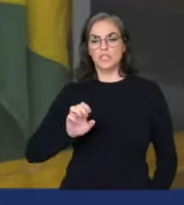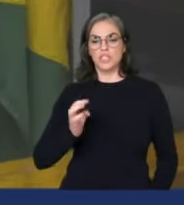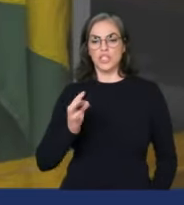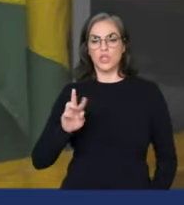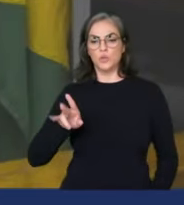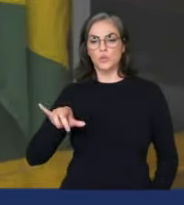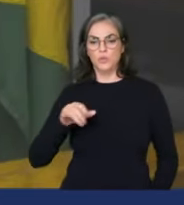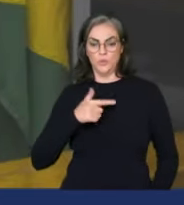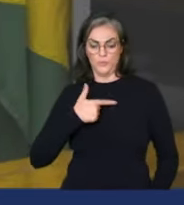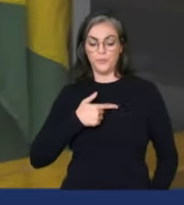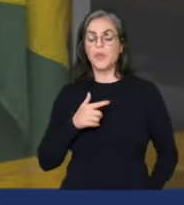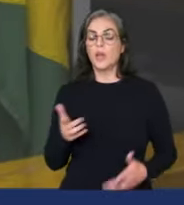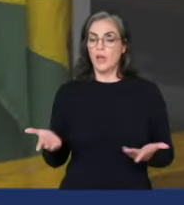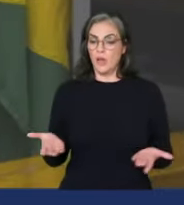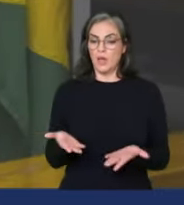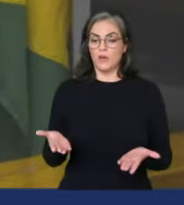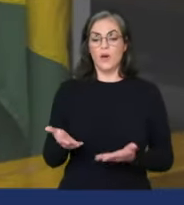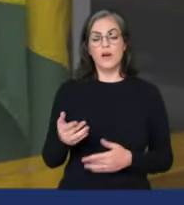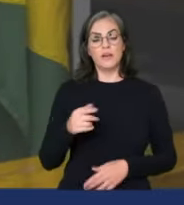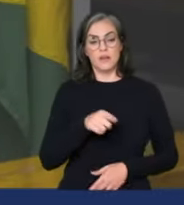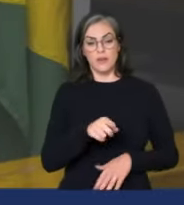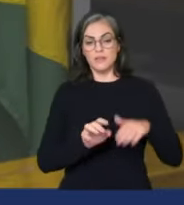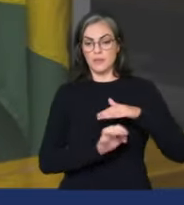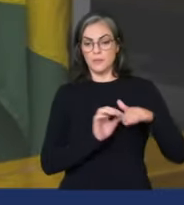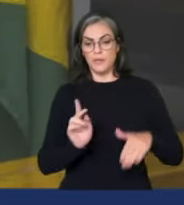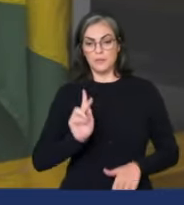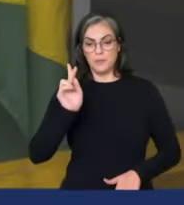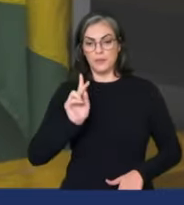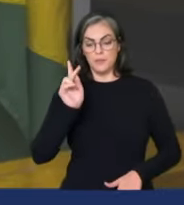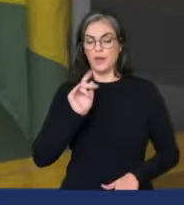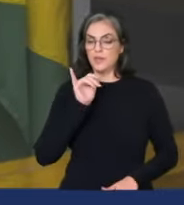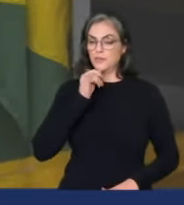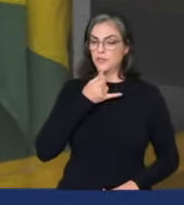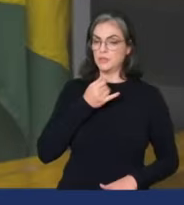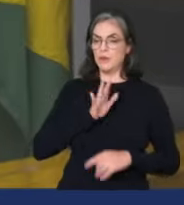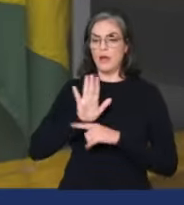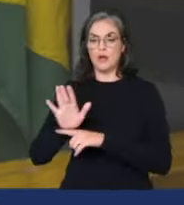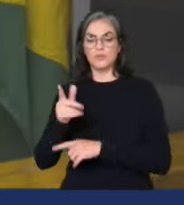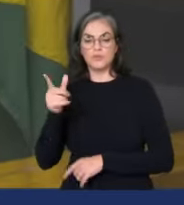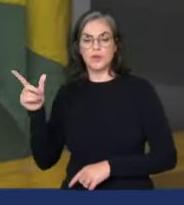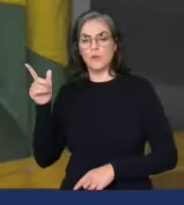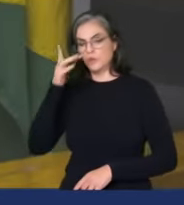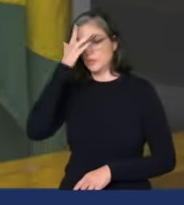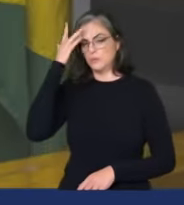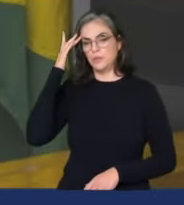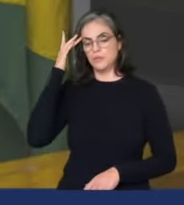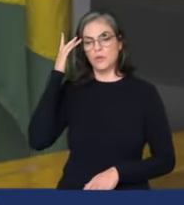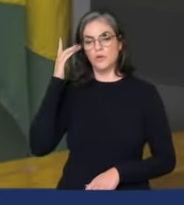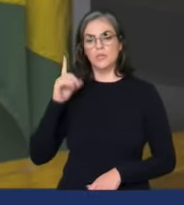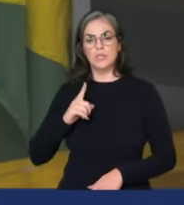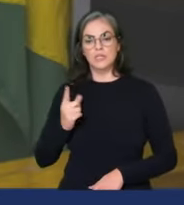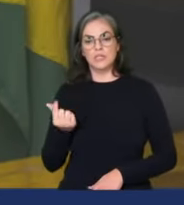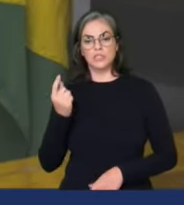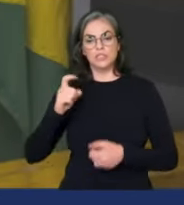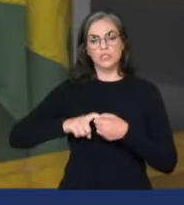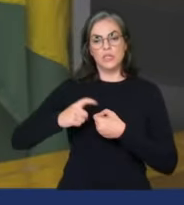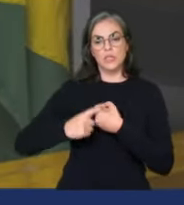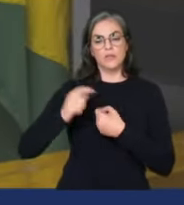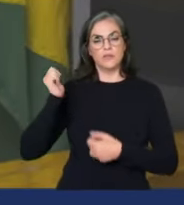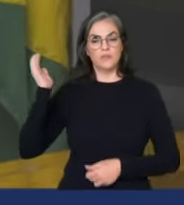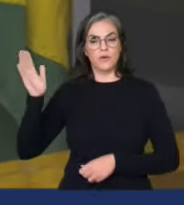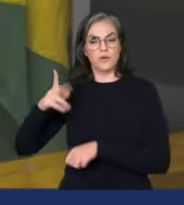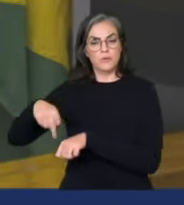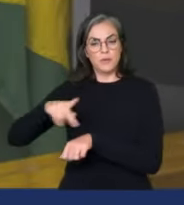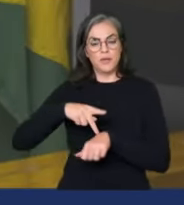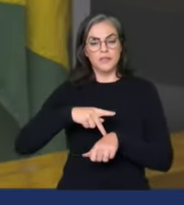Petrobras do governo Bolsonaro, infelizmente, está servindo a interesses de acionistas e principalmente estrangeiros. Lembramos aqui o